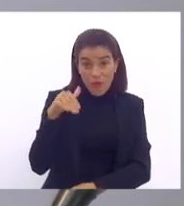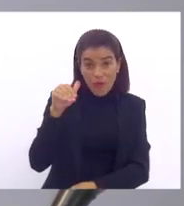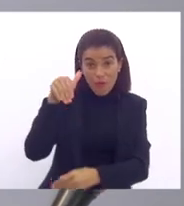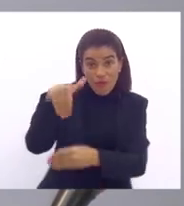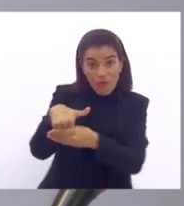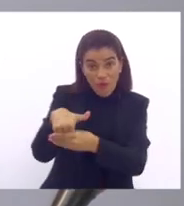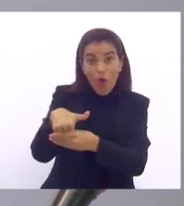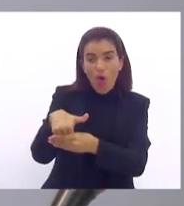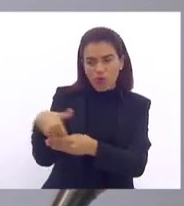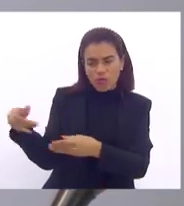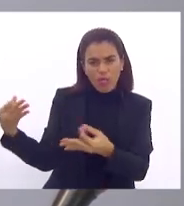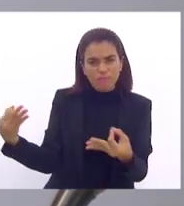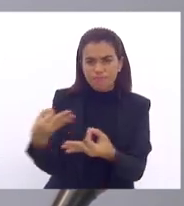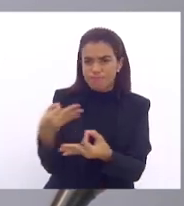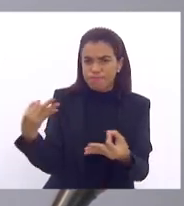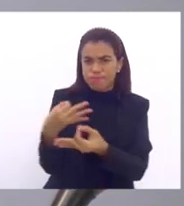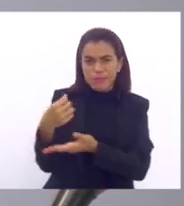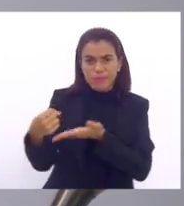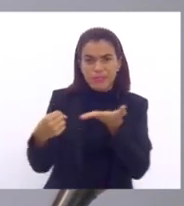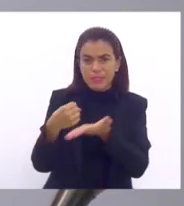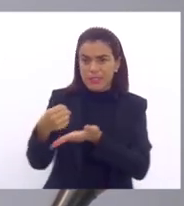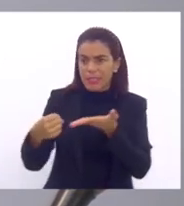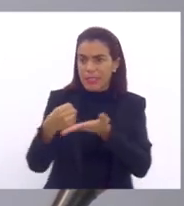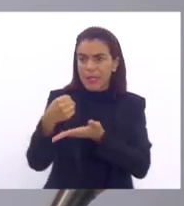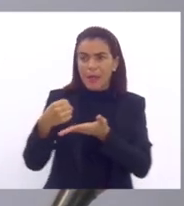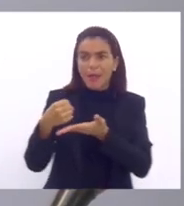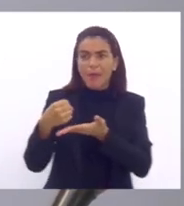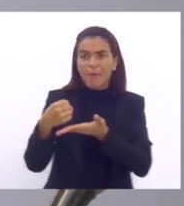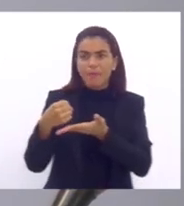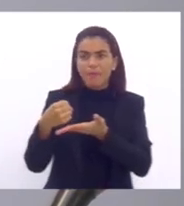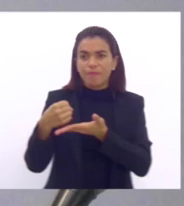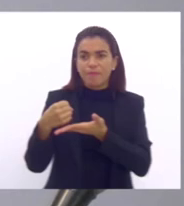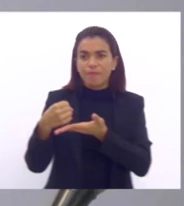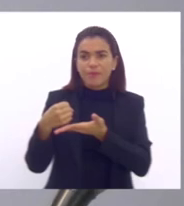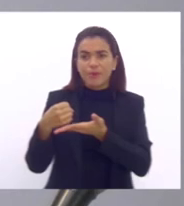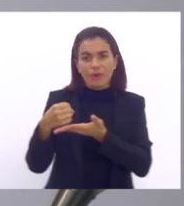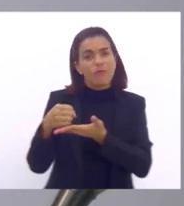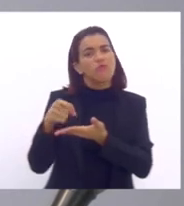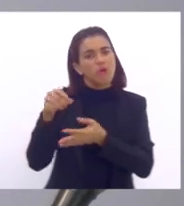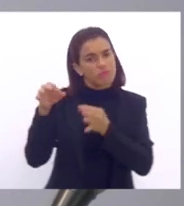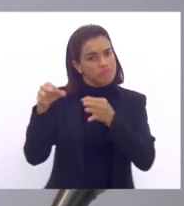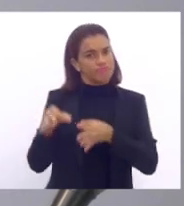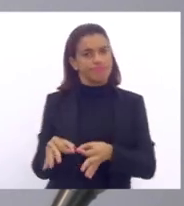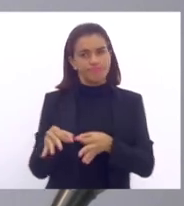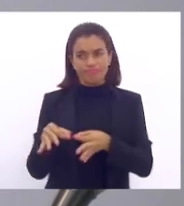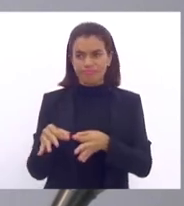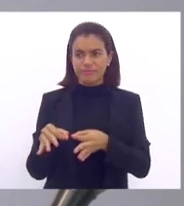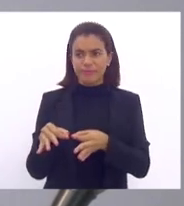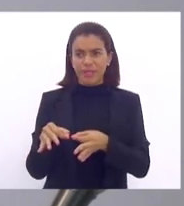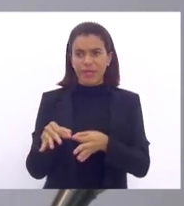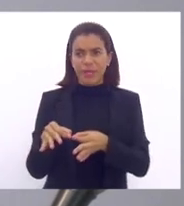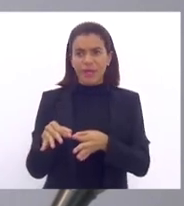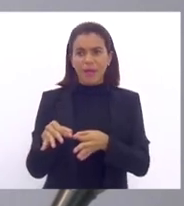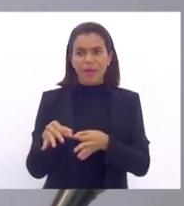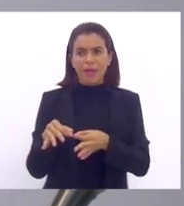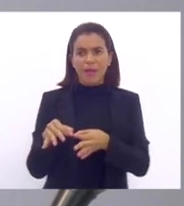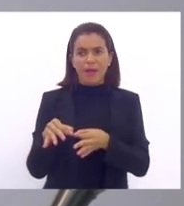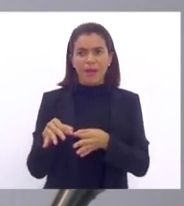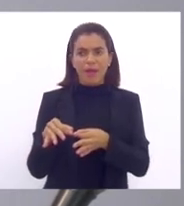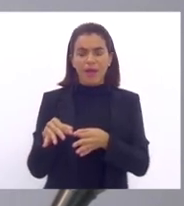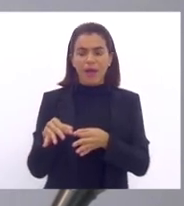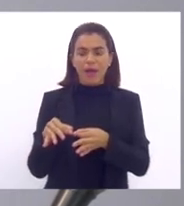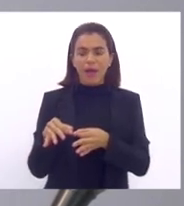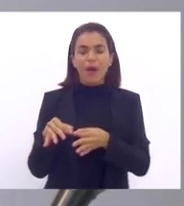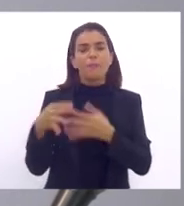bem consubstanciado mais do que uma vez foi exatamente pela admissibilidade